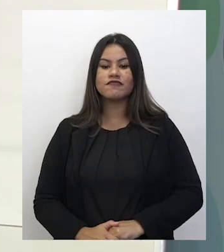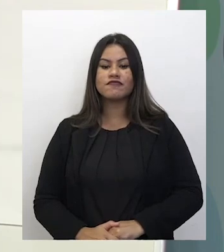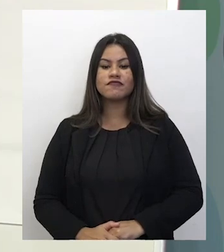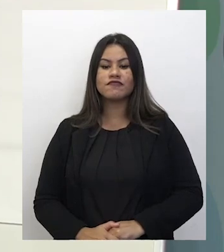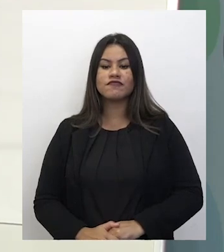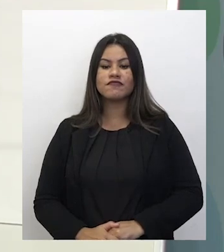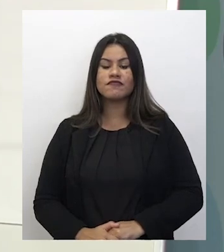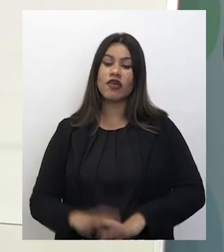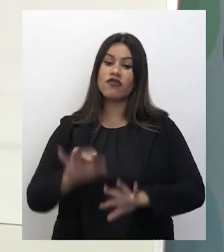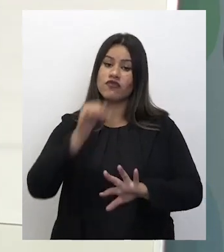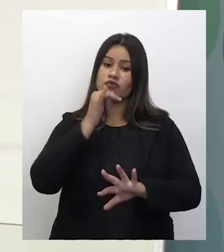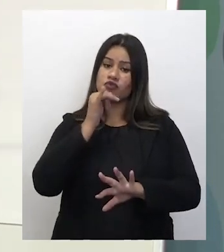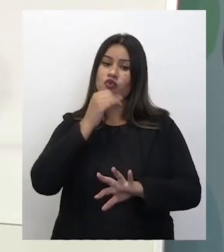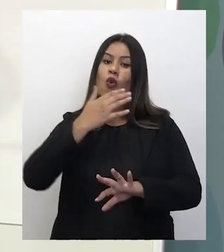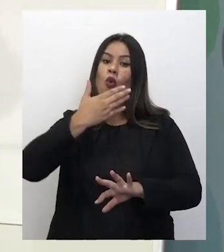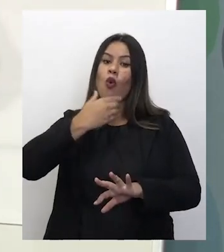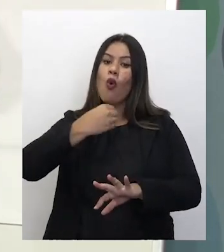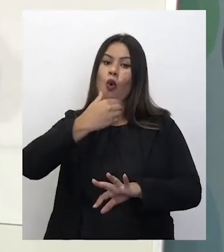homozigoto recessivo.